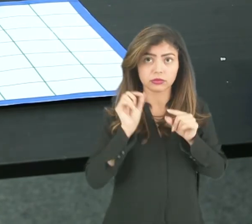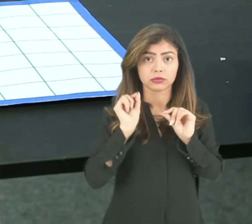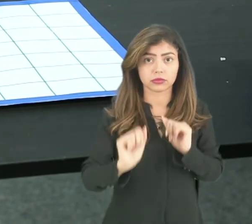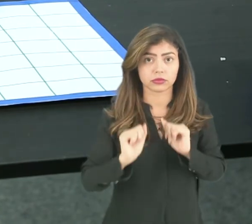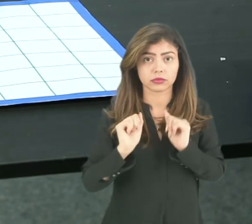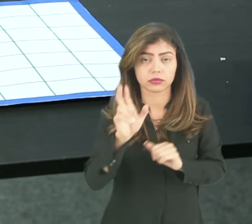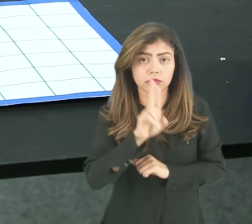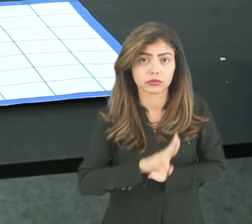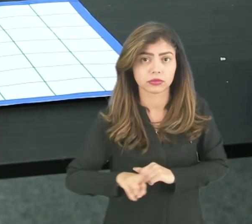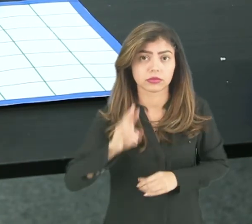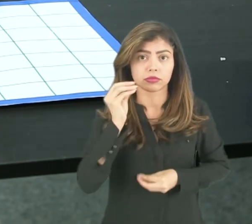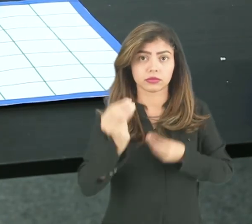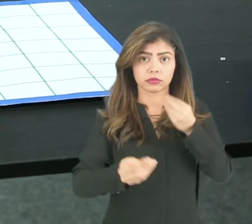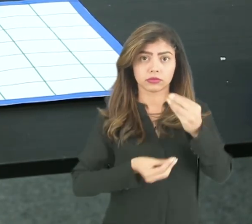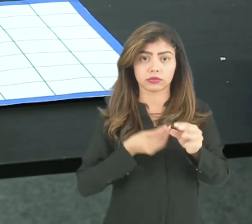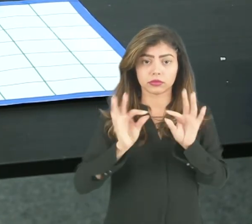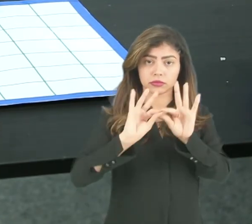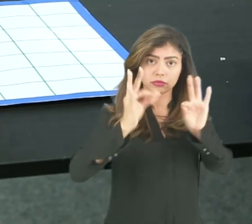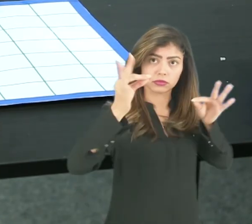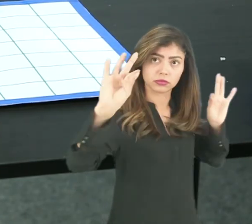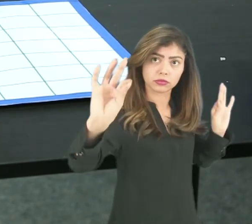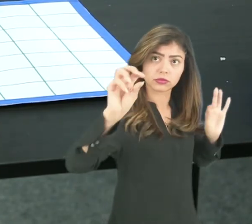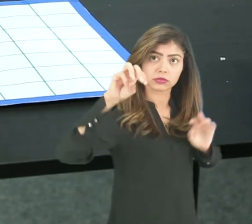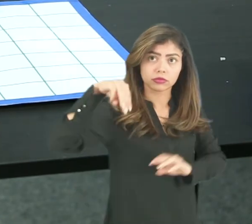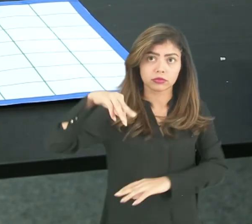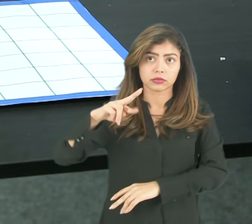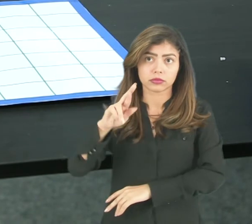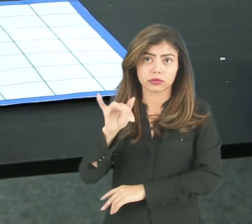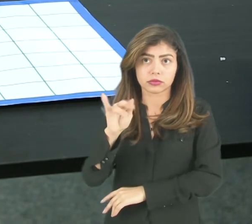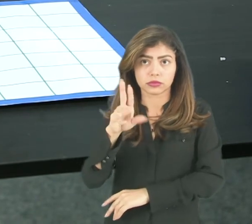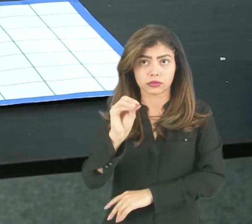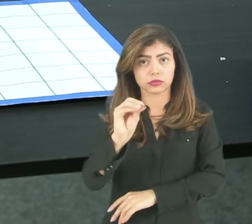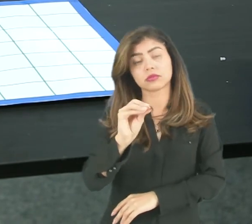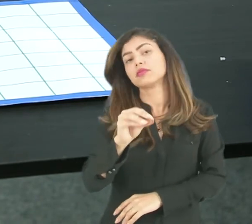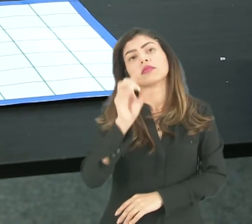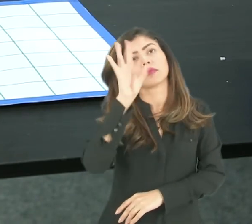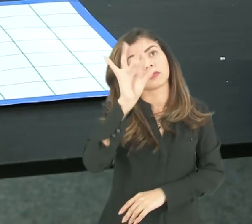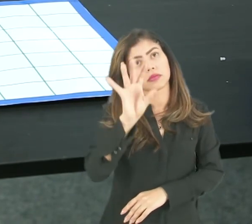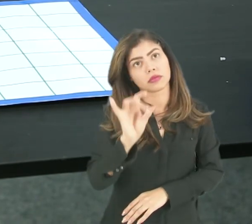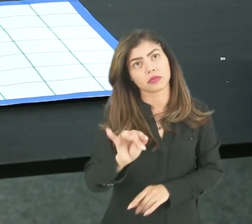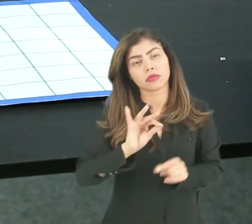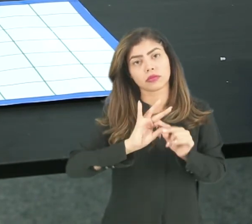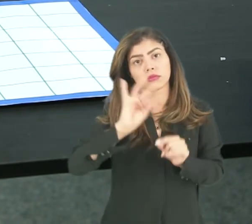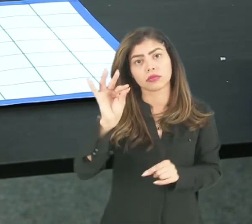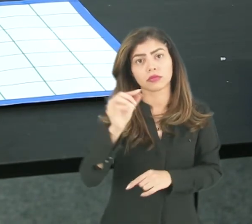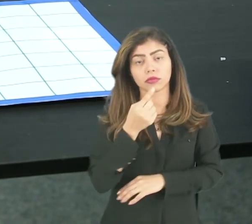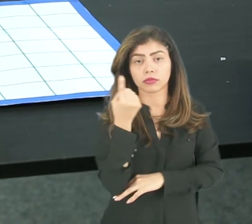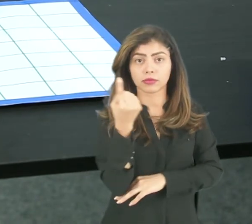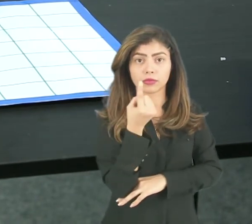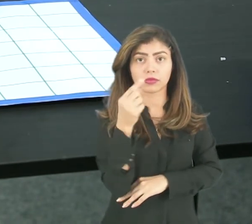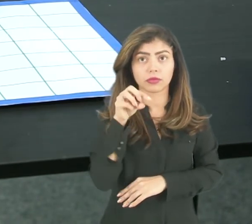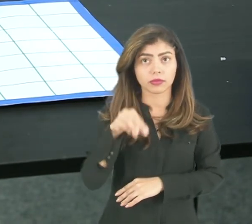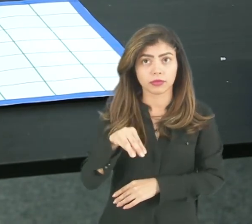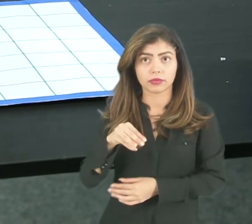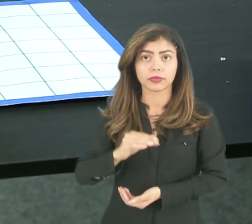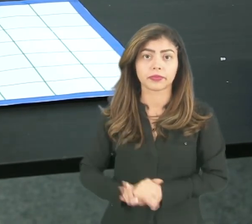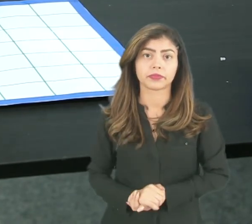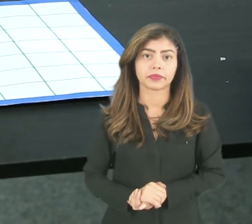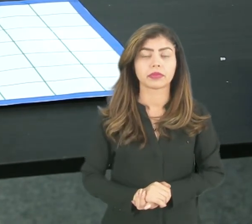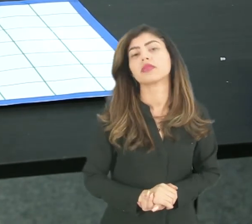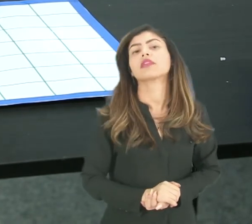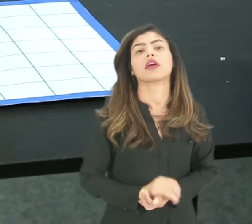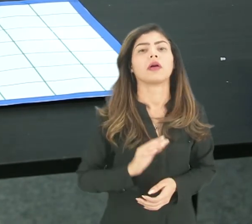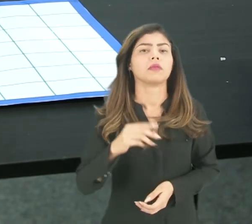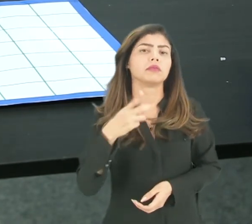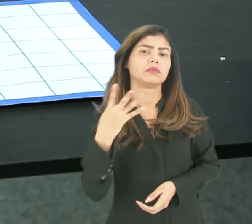utilizar como se fosse metros. Nós podíamos dizer que cada um quadradinho desse representava 1 metro. Então, ele teria